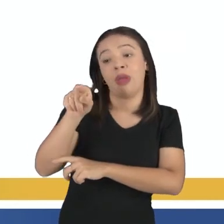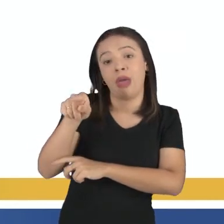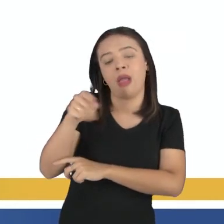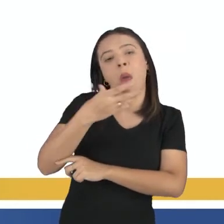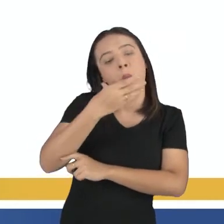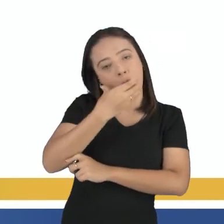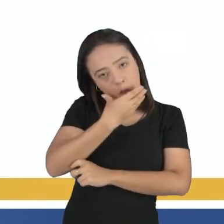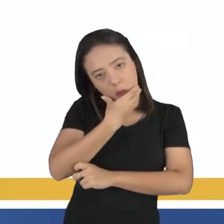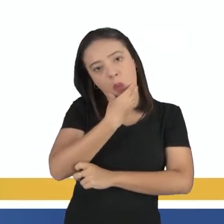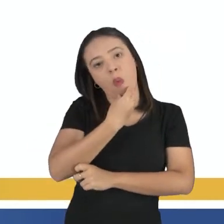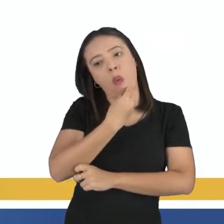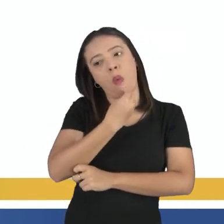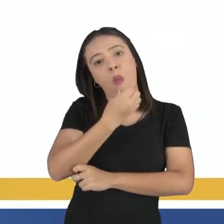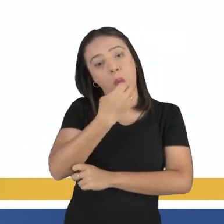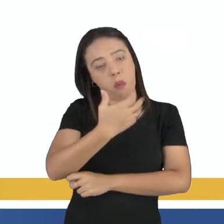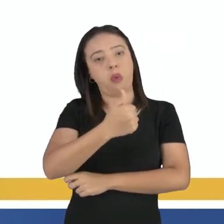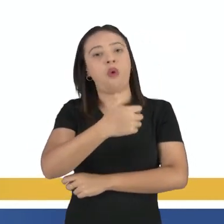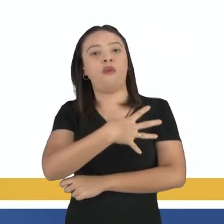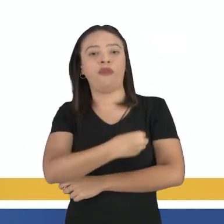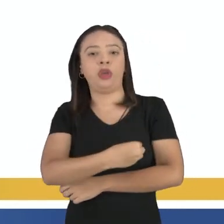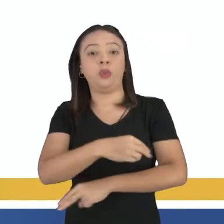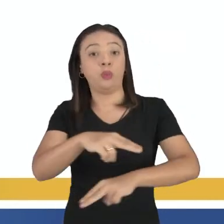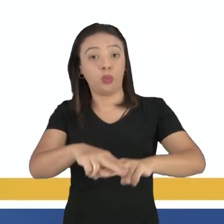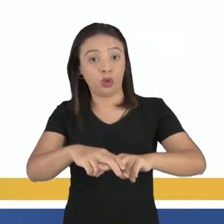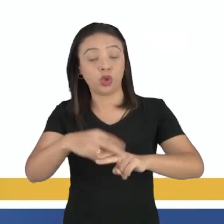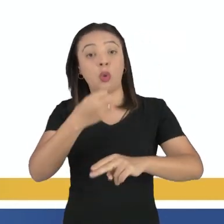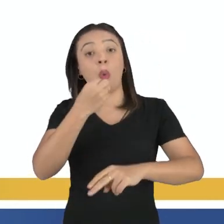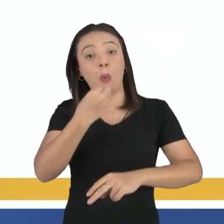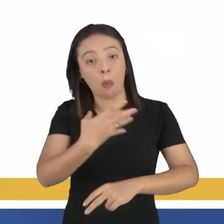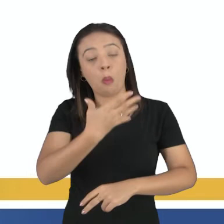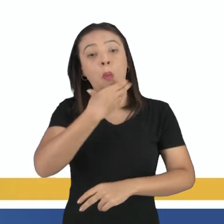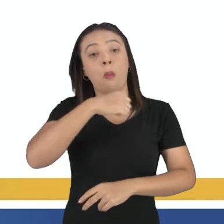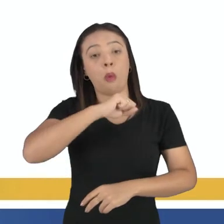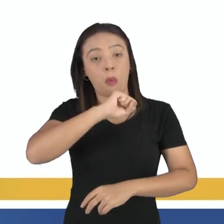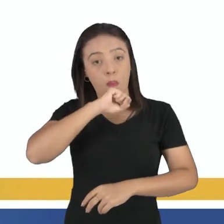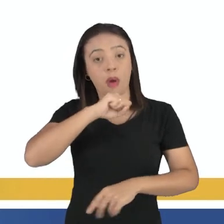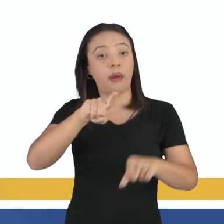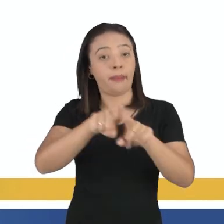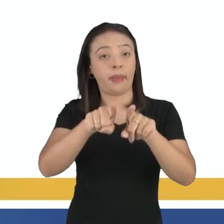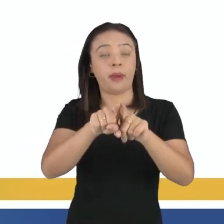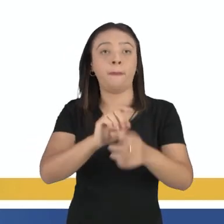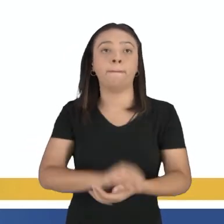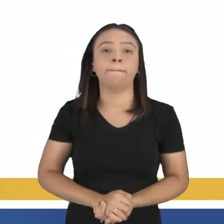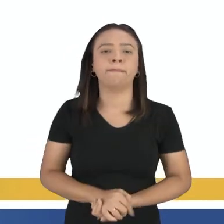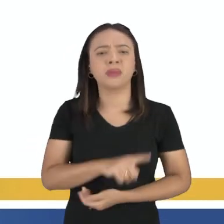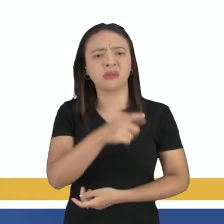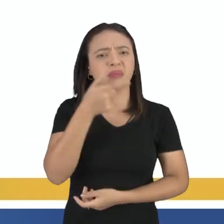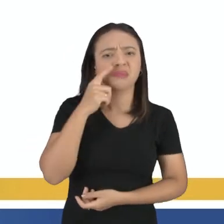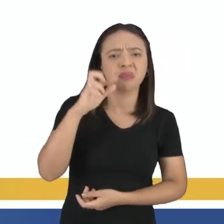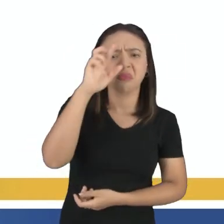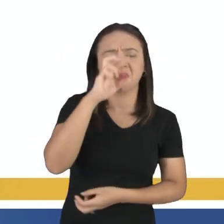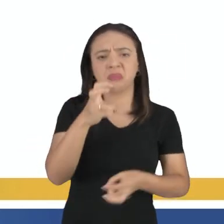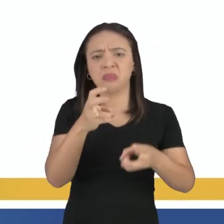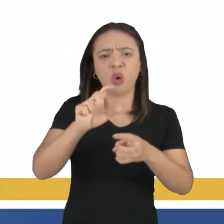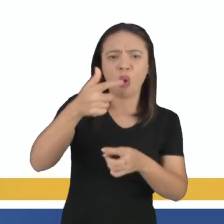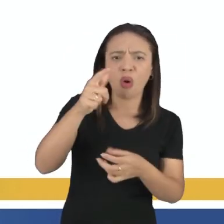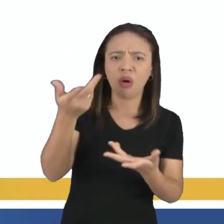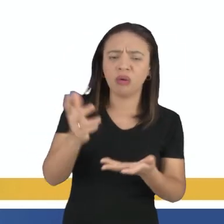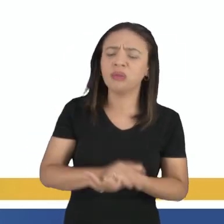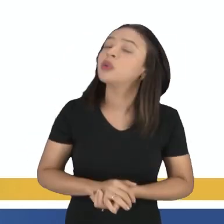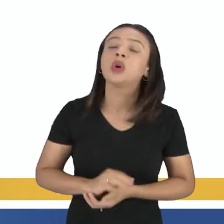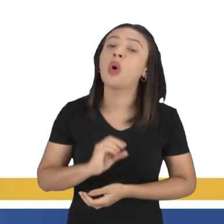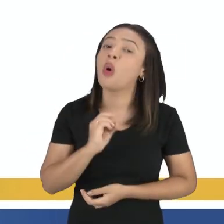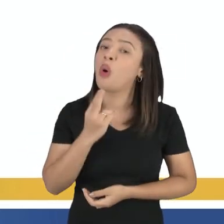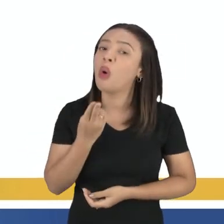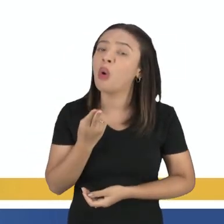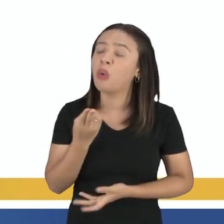ele também será um bom pai, né? Teríamos aí alguma outra, vocês conseguem observar alguma outra? Ou a